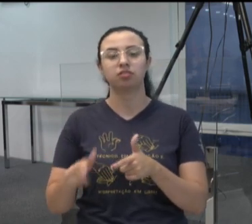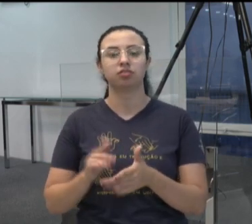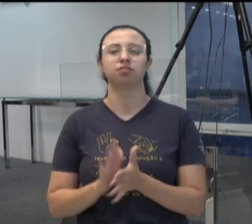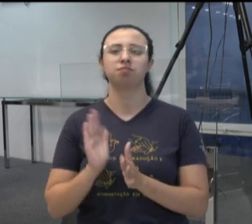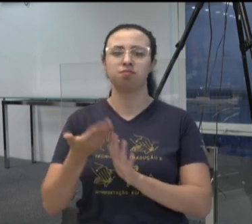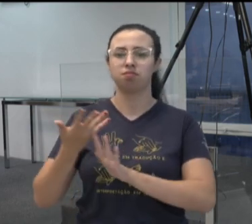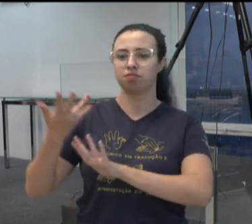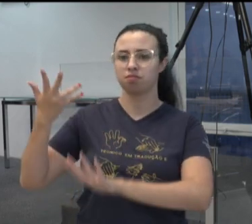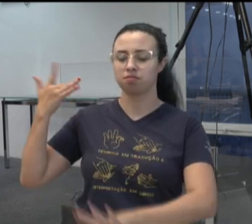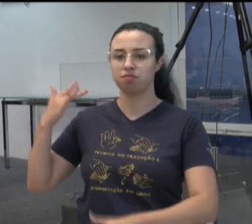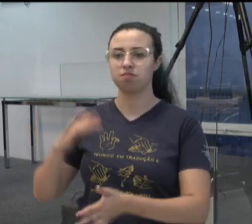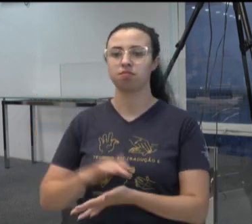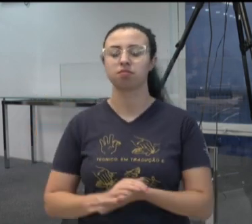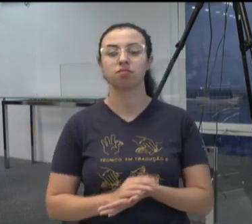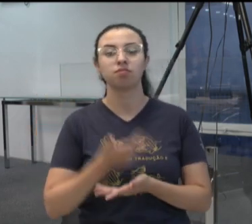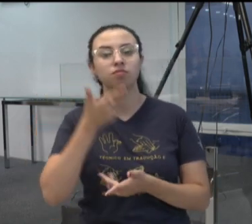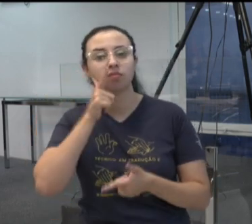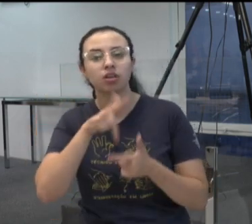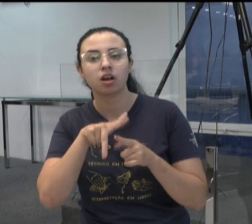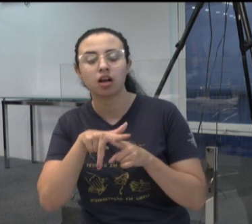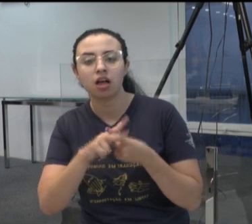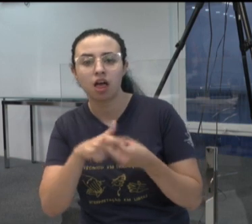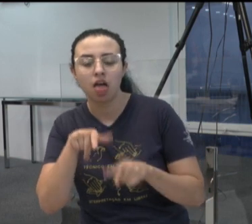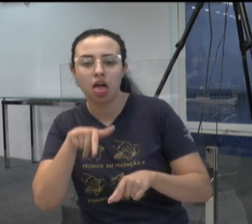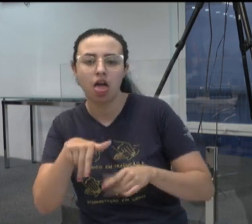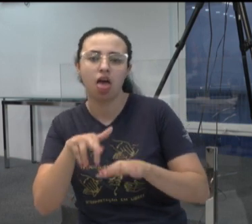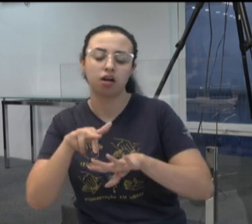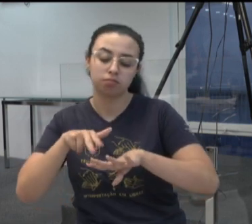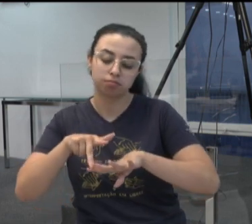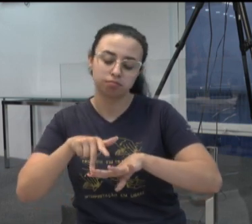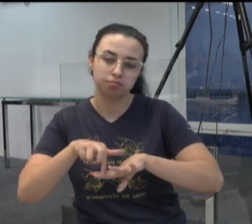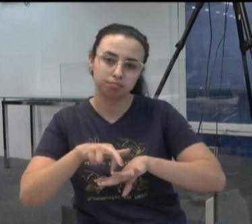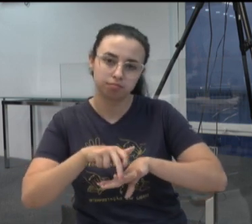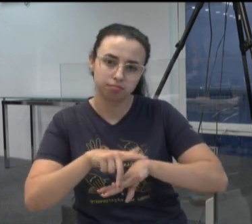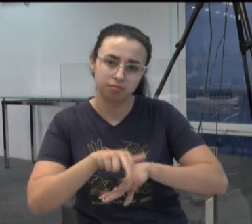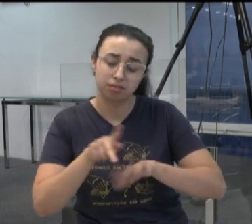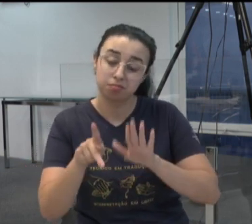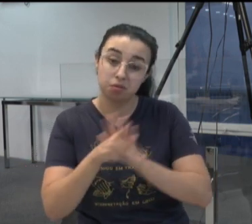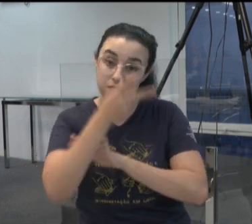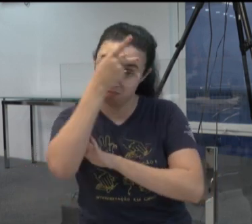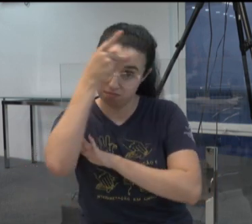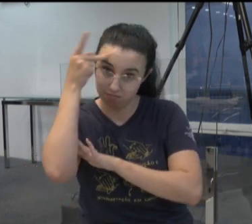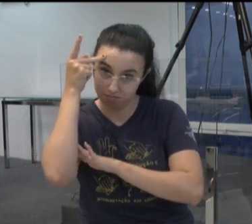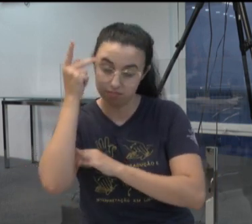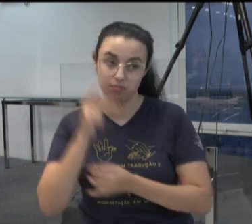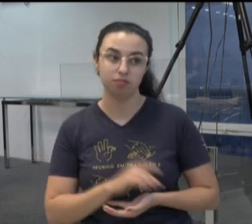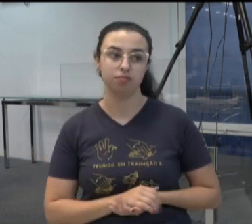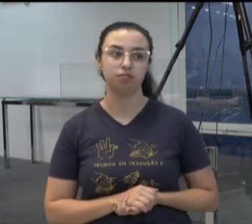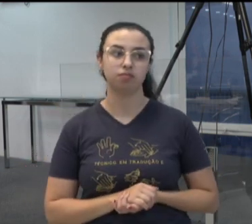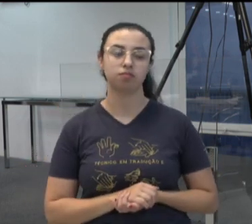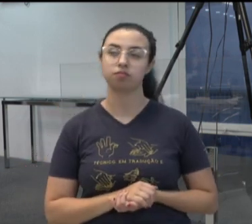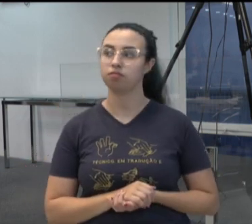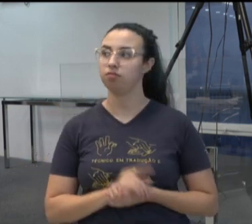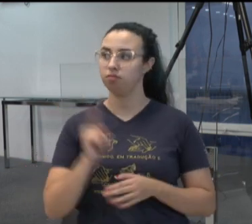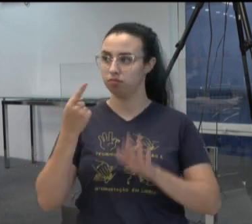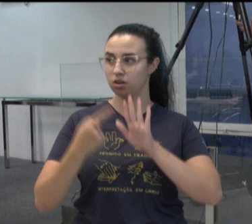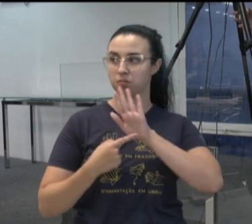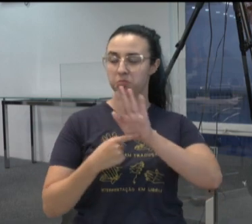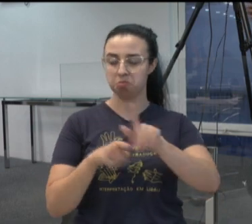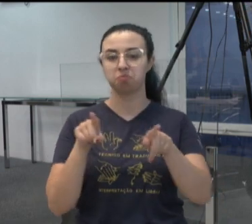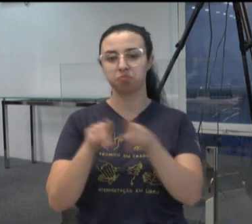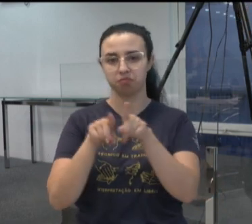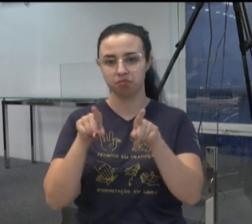vezes, é justamente para isso, para arrumar essas travessias elevadas, é só as faixas pedestres. Essas são as rotatórias, né? Essa